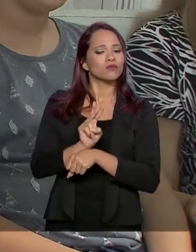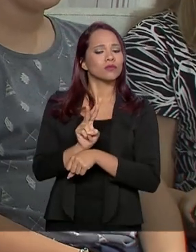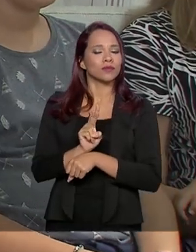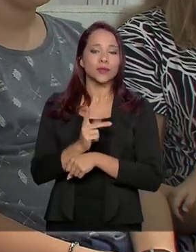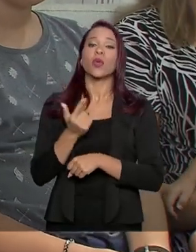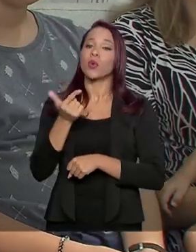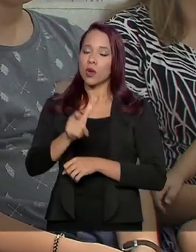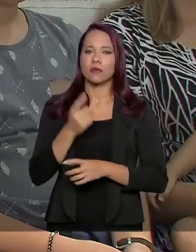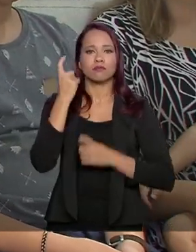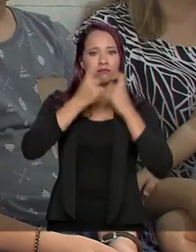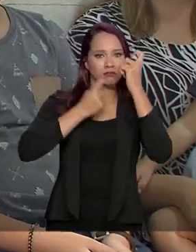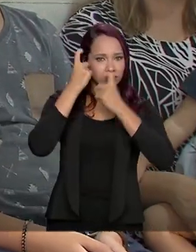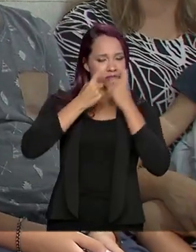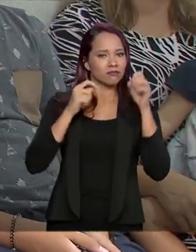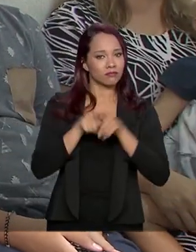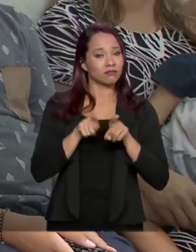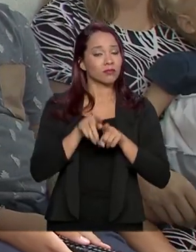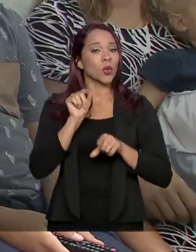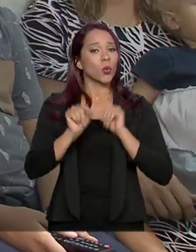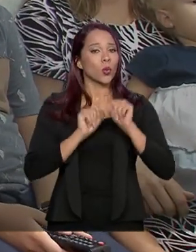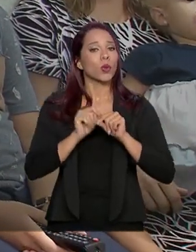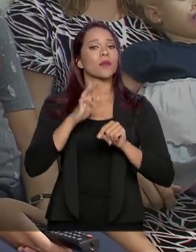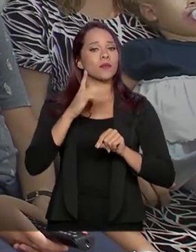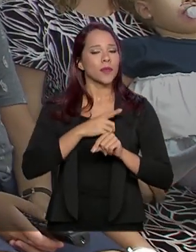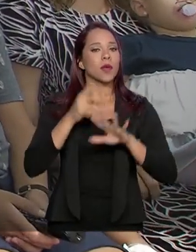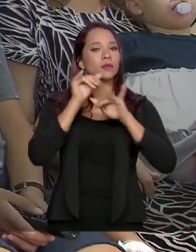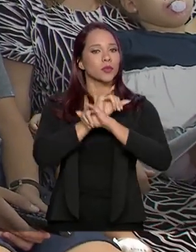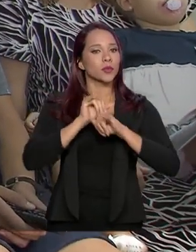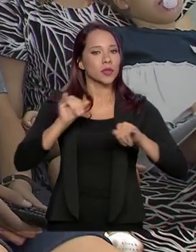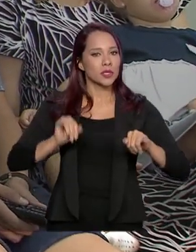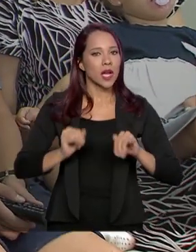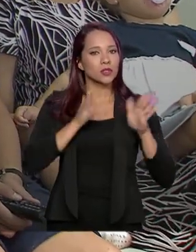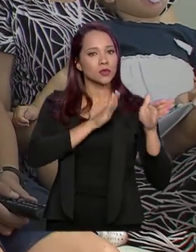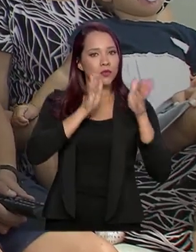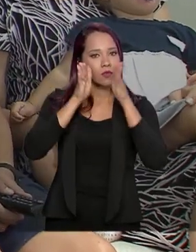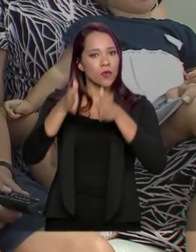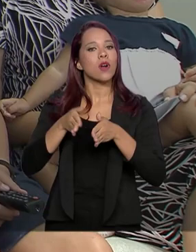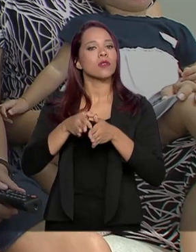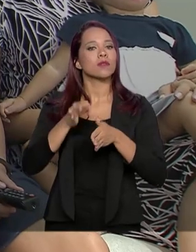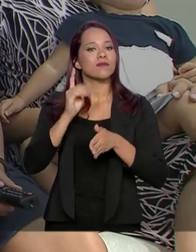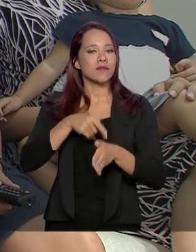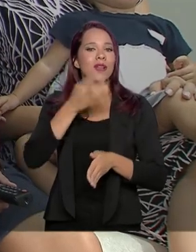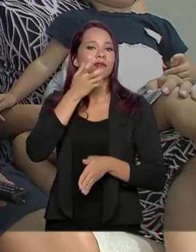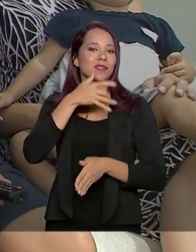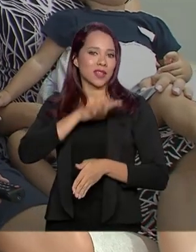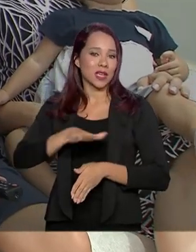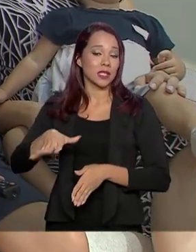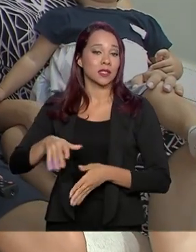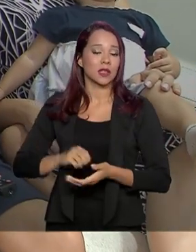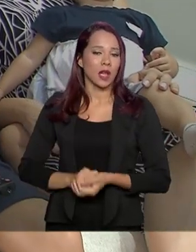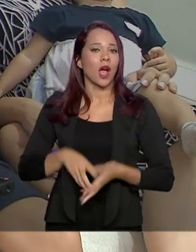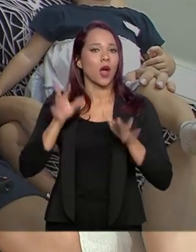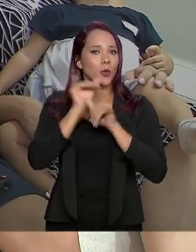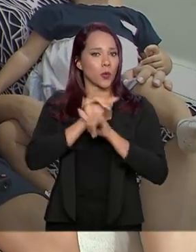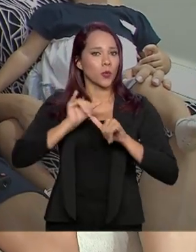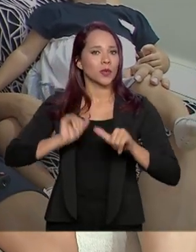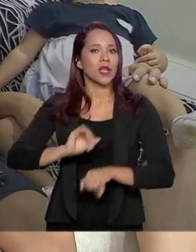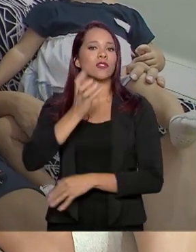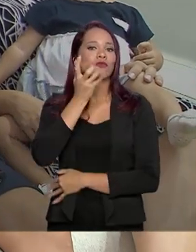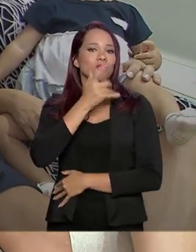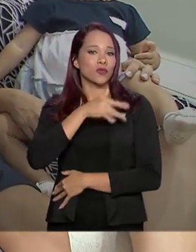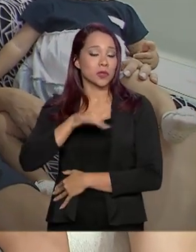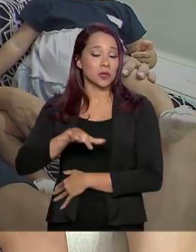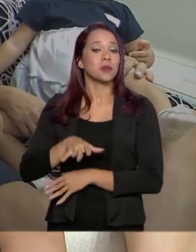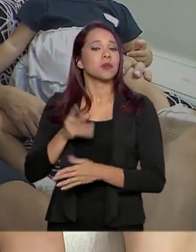outra grande preocupação é em relação à publicidade direcionada aos meninos, à publicidade infantil.